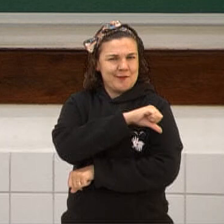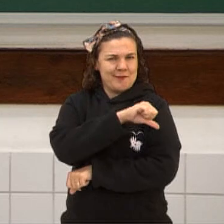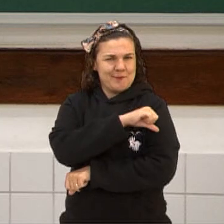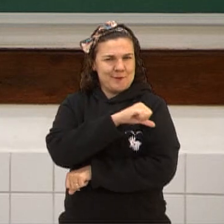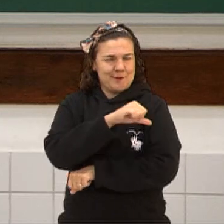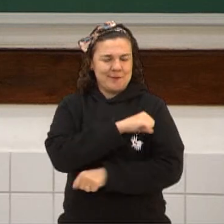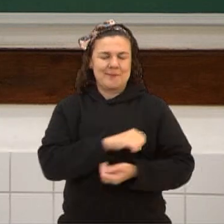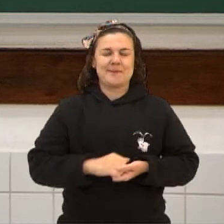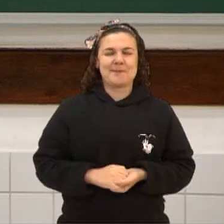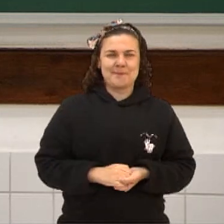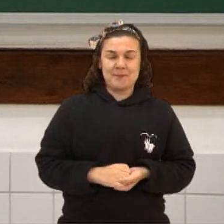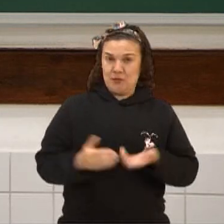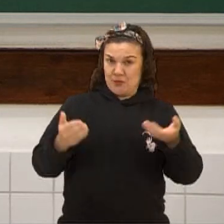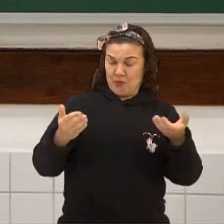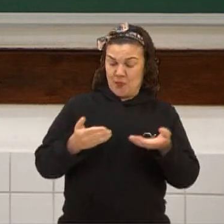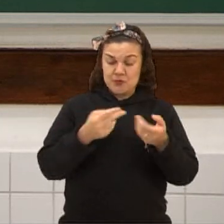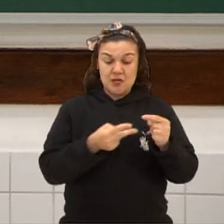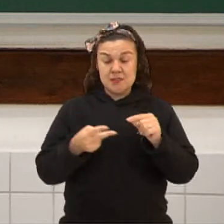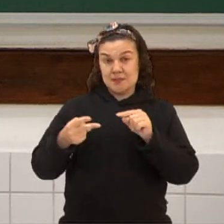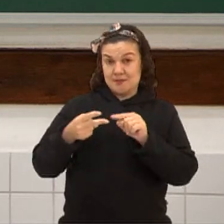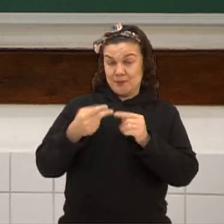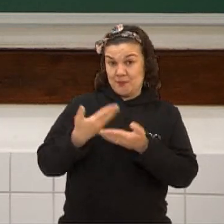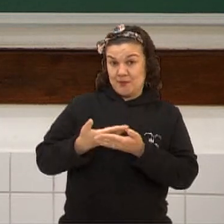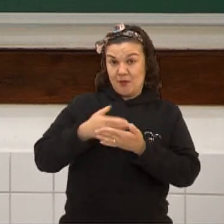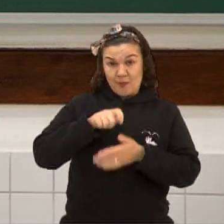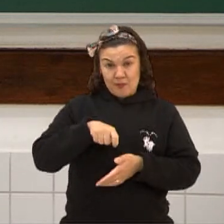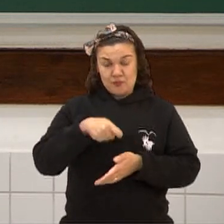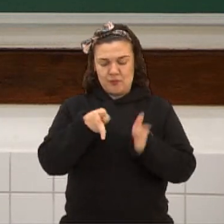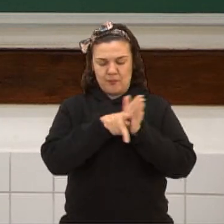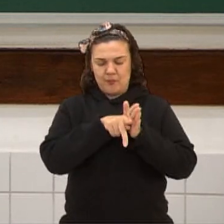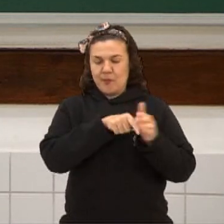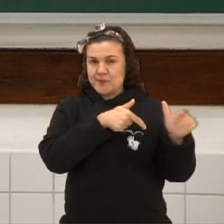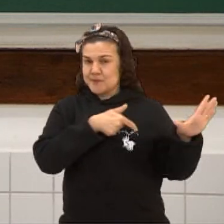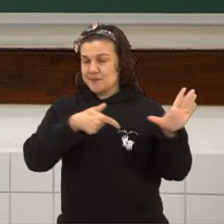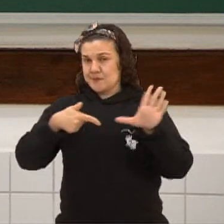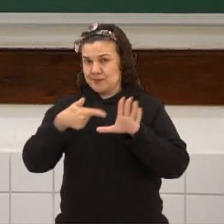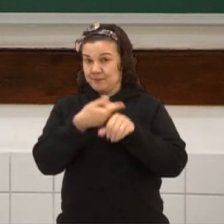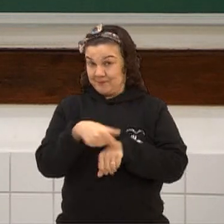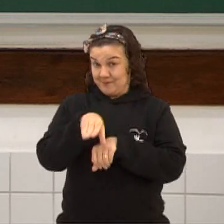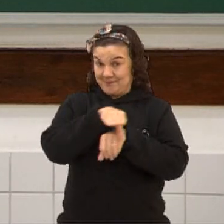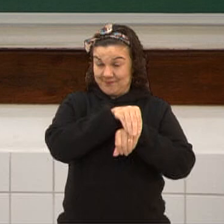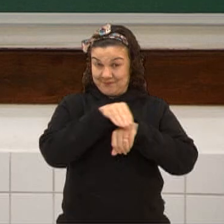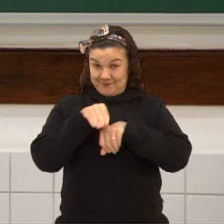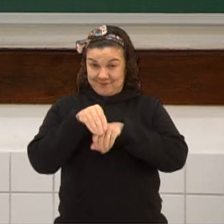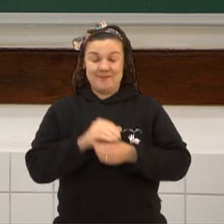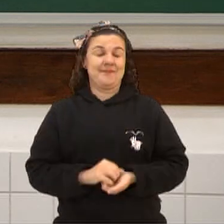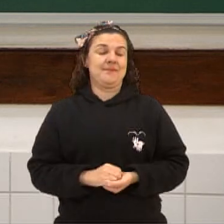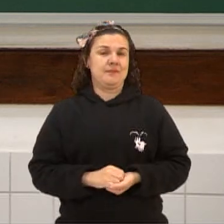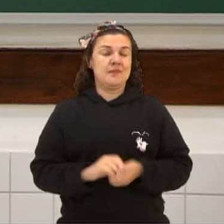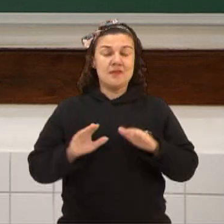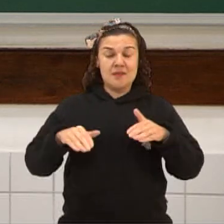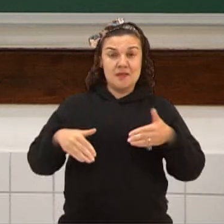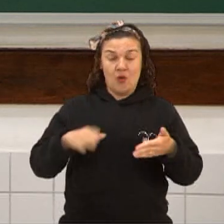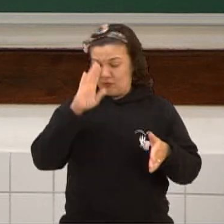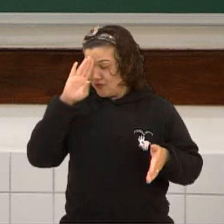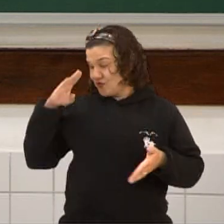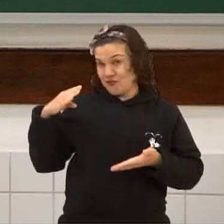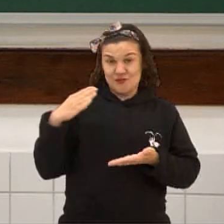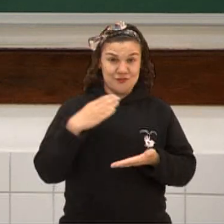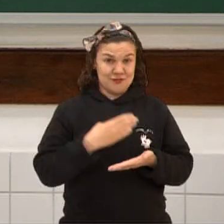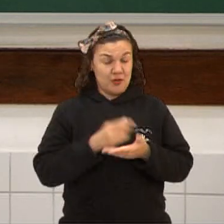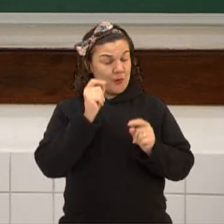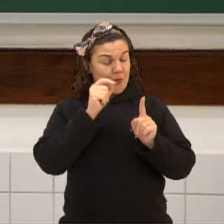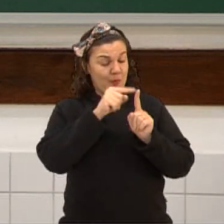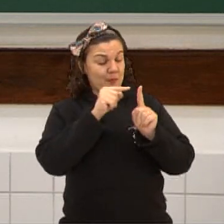ensino fundamental. Hoje é a nossa segunda e última aula da programação da Semana do Conhecimento. Então nós vamos direto ao tema